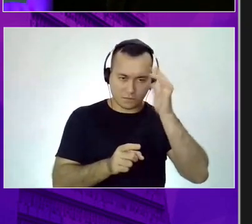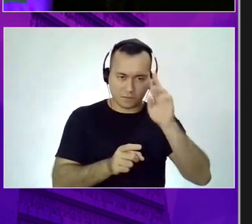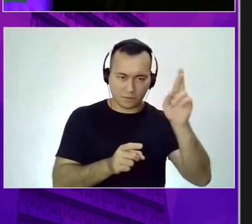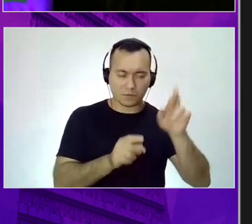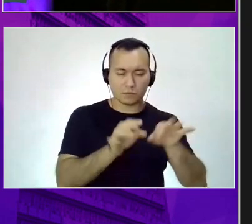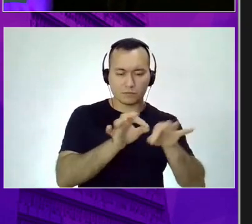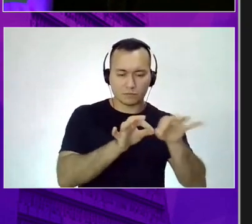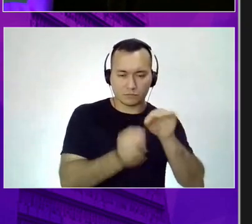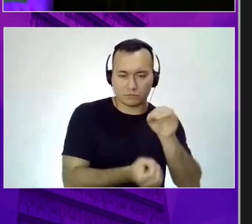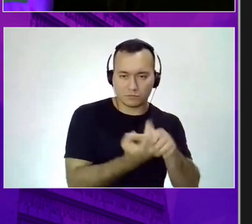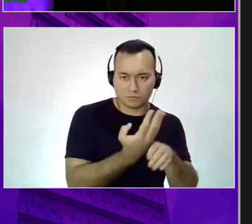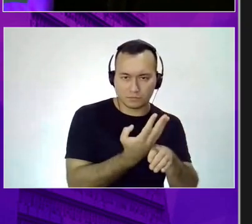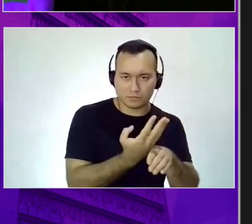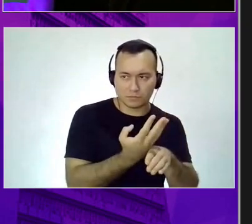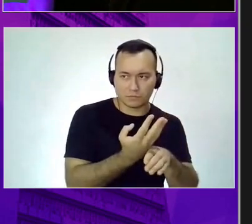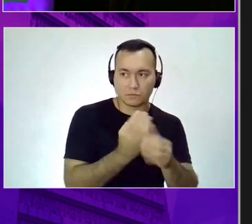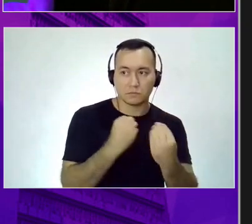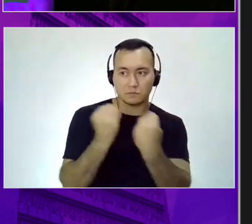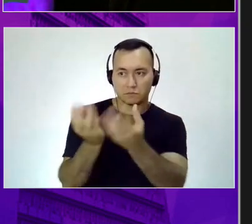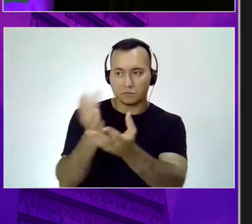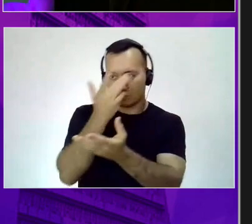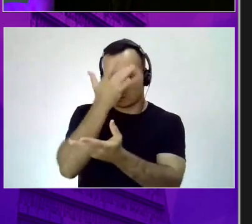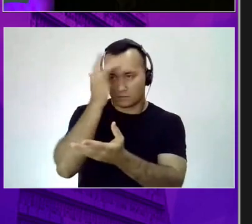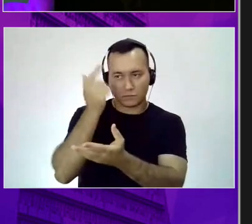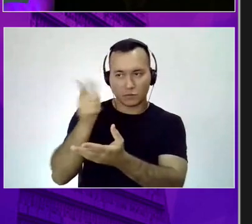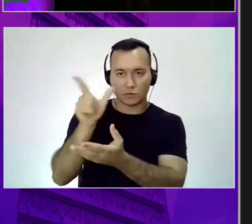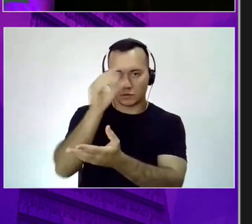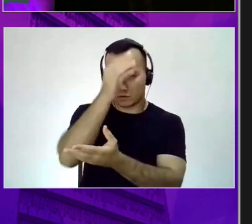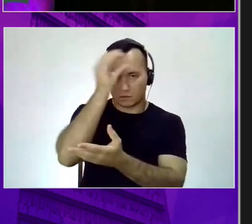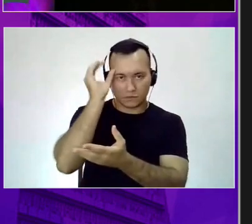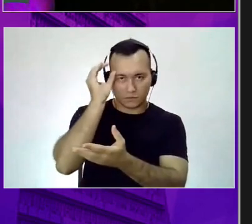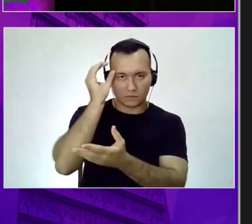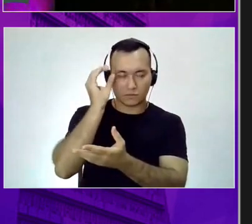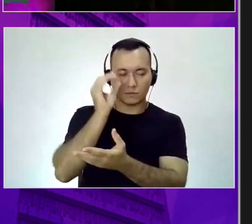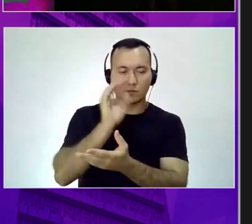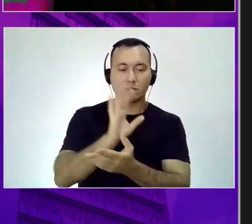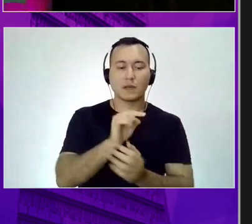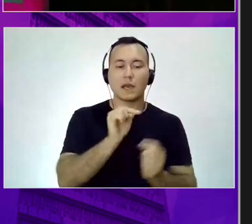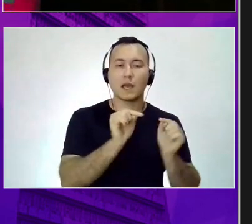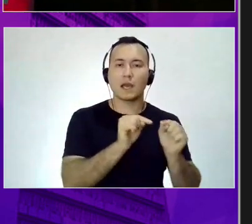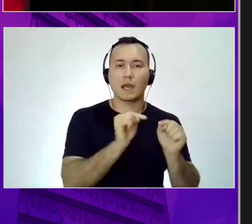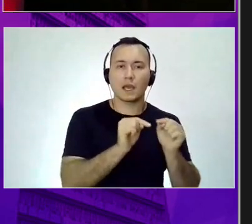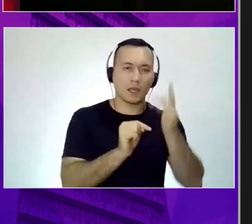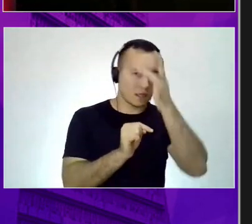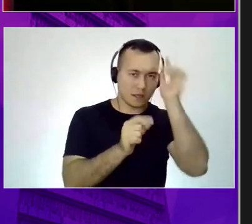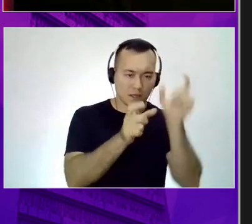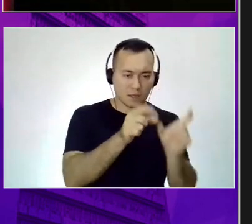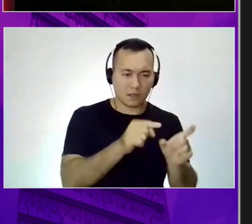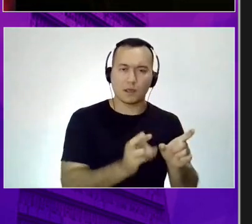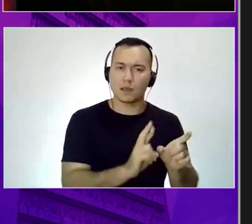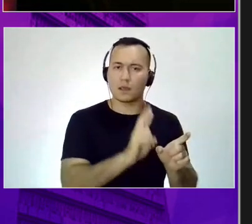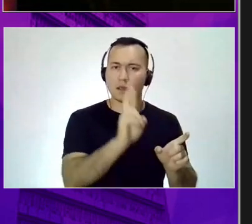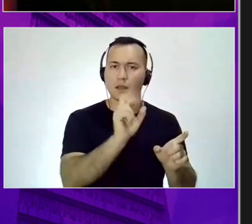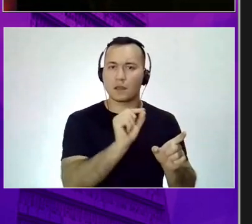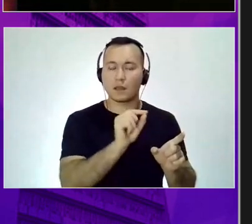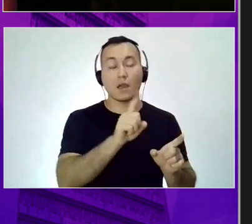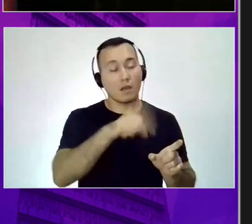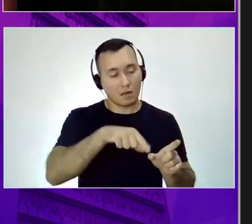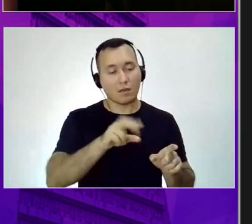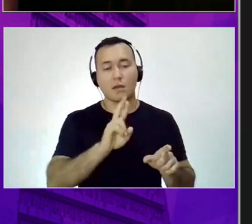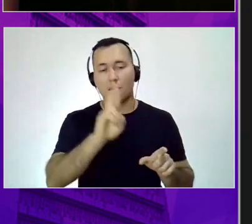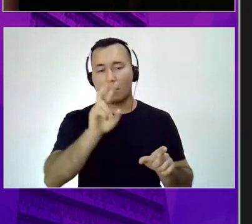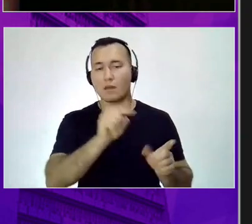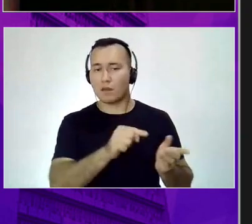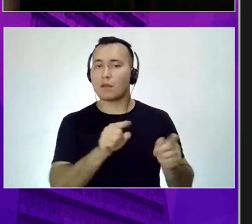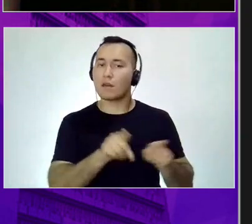ou algum aplicativo, consumir essa informação. Então, numa arquitetura, a gente sempre tem que pensar nesses 3